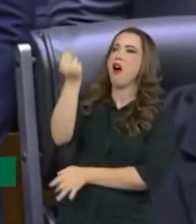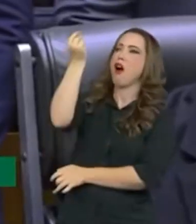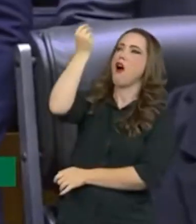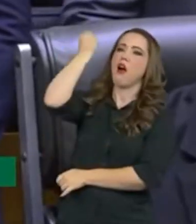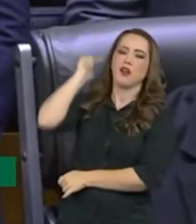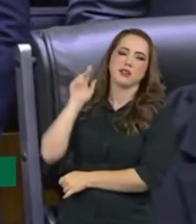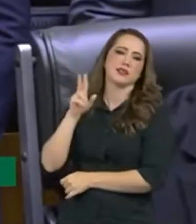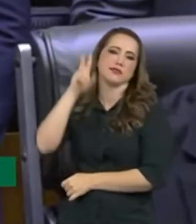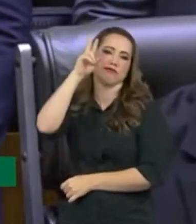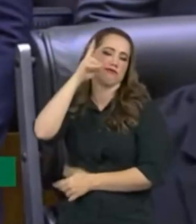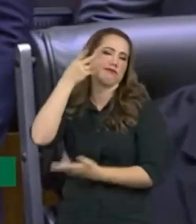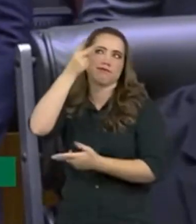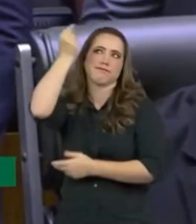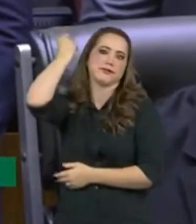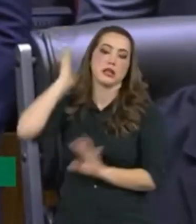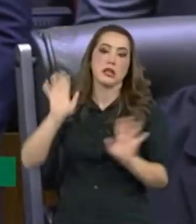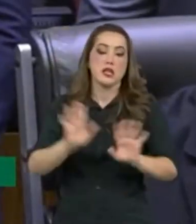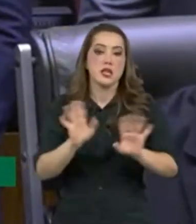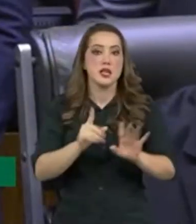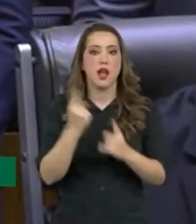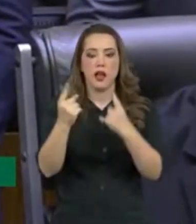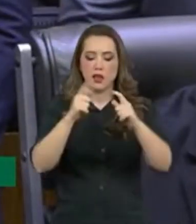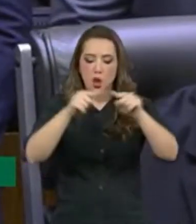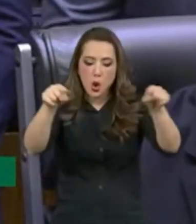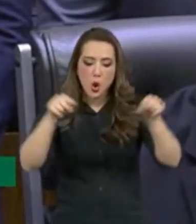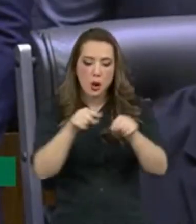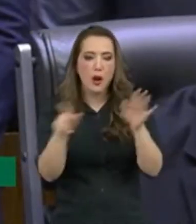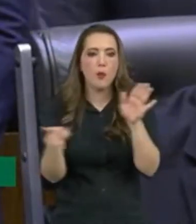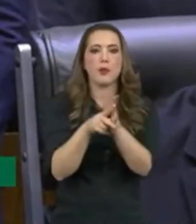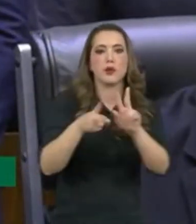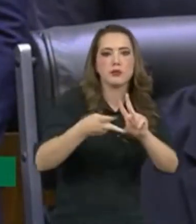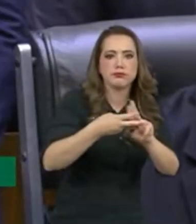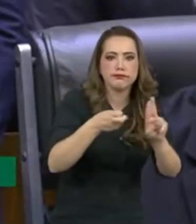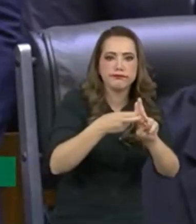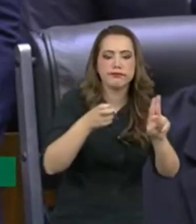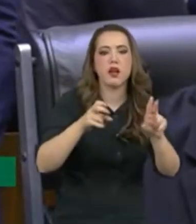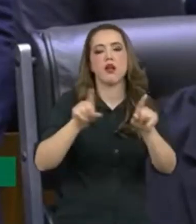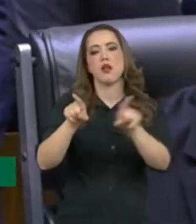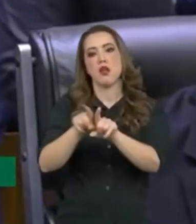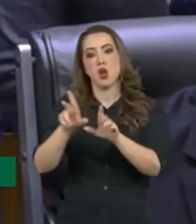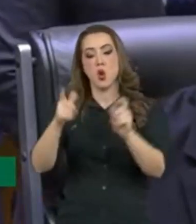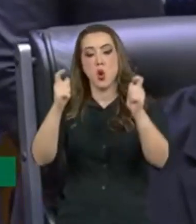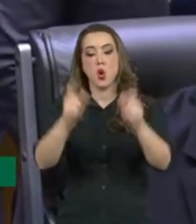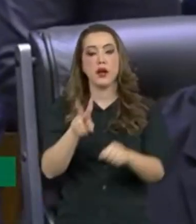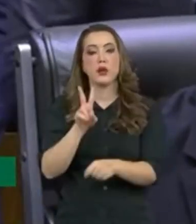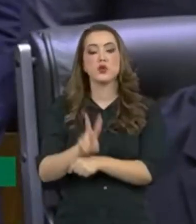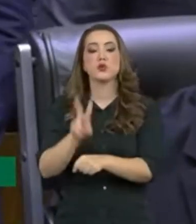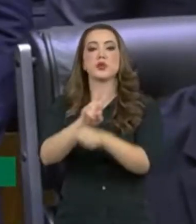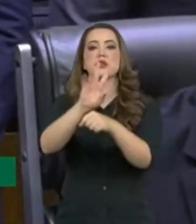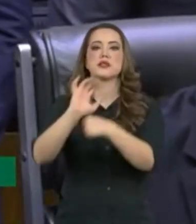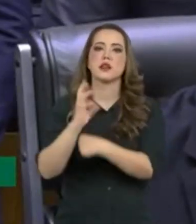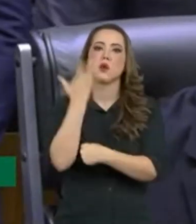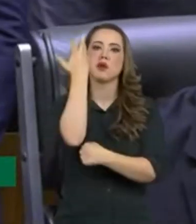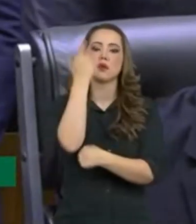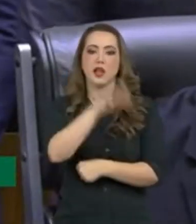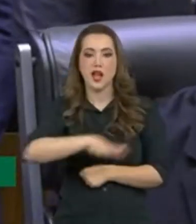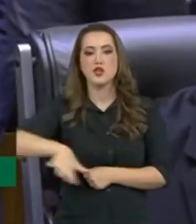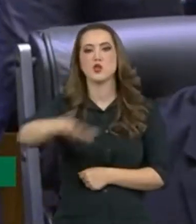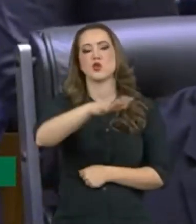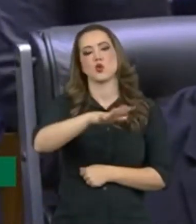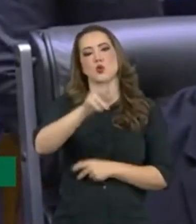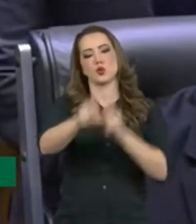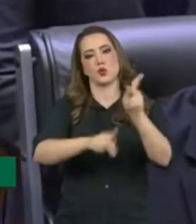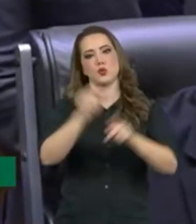tempos imemoriais. Cada terra demarcada é uma nova área de proteção ambiental. A estes brasileiros